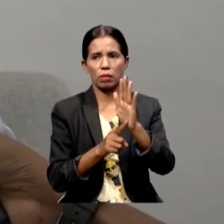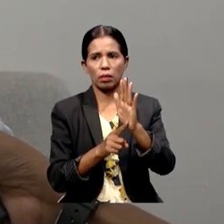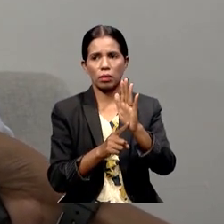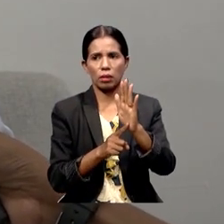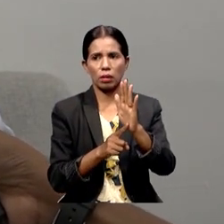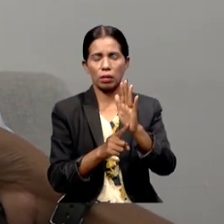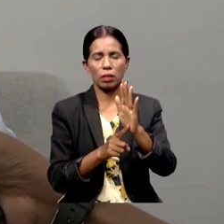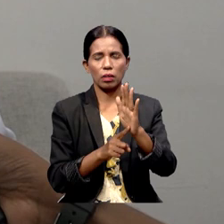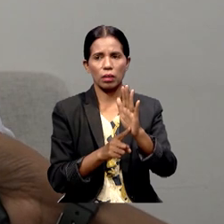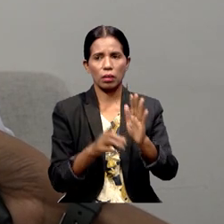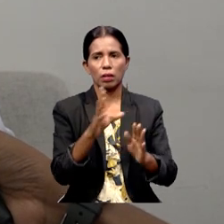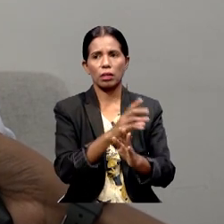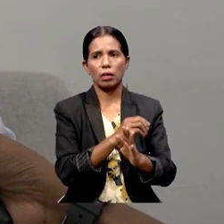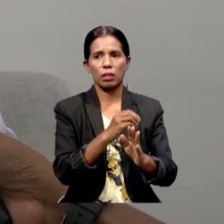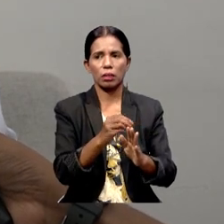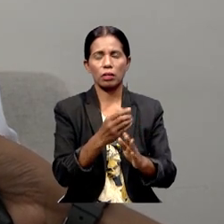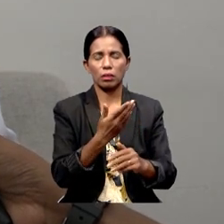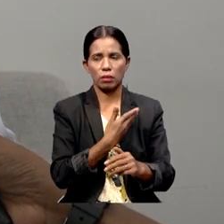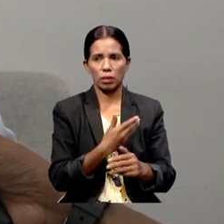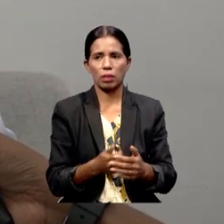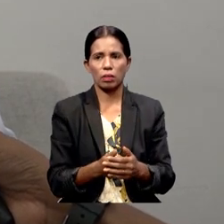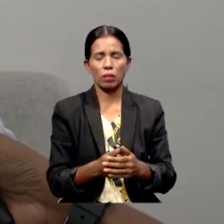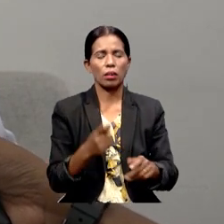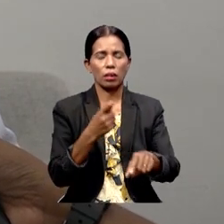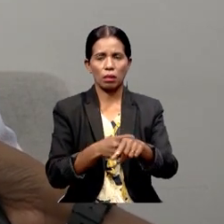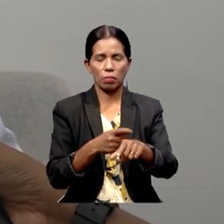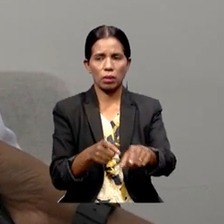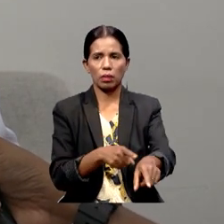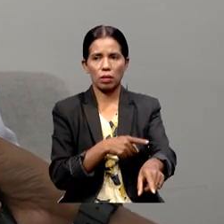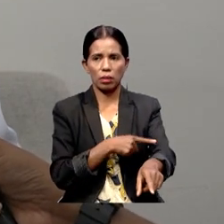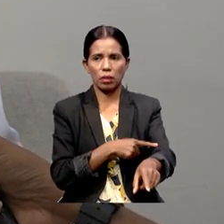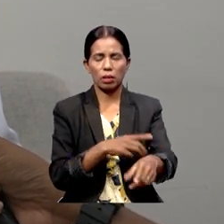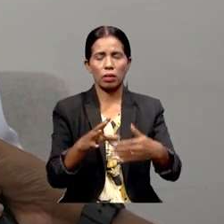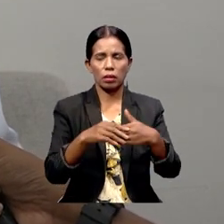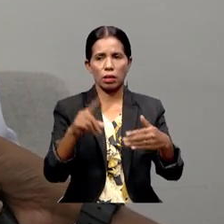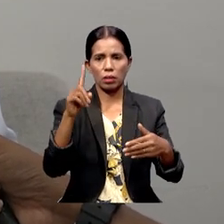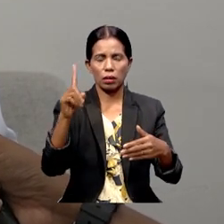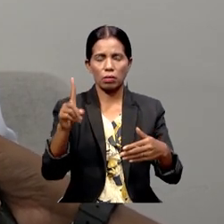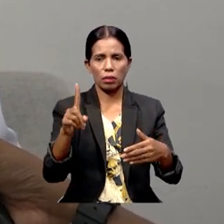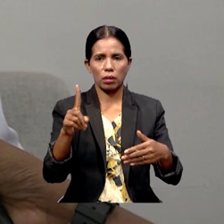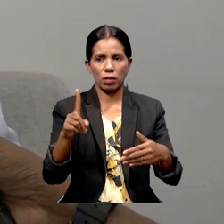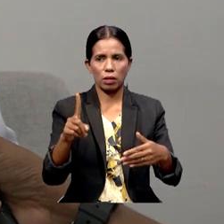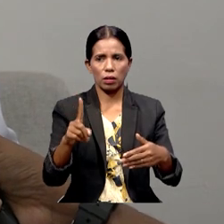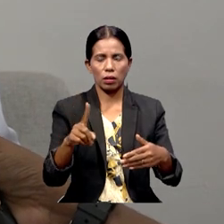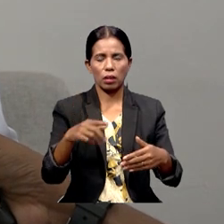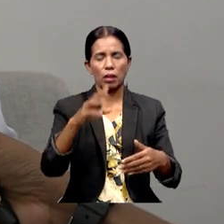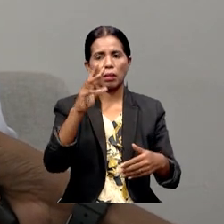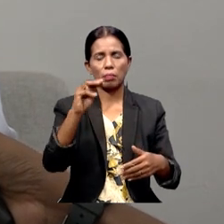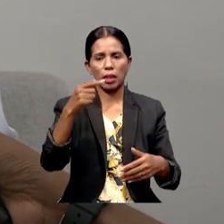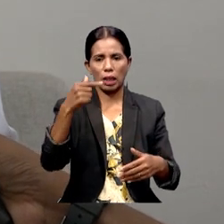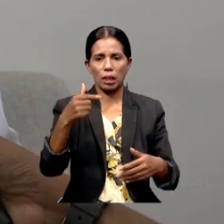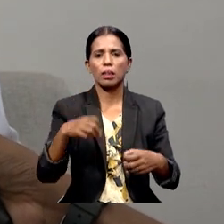falling capacitas ho duração ansa $1 capacidade mega hira